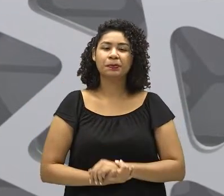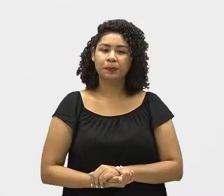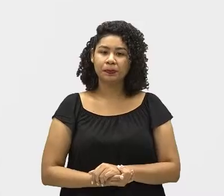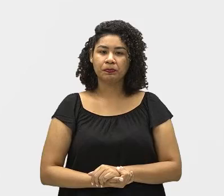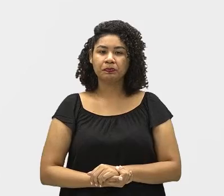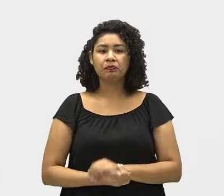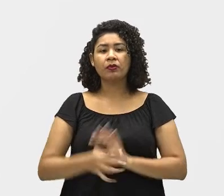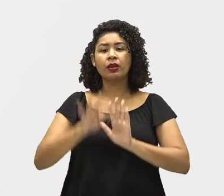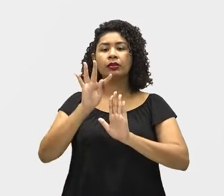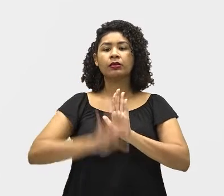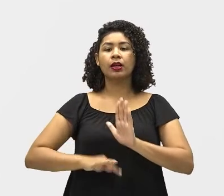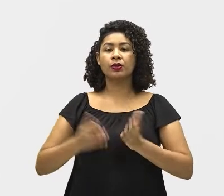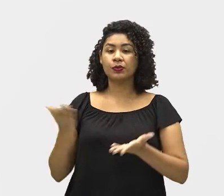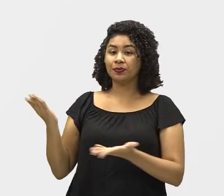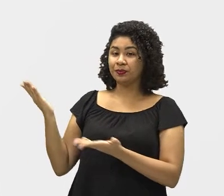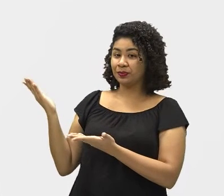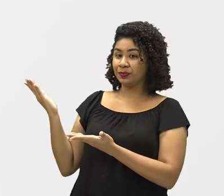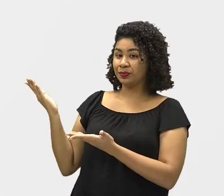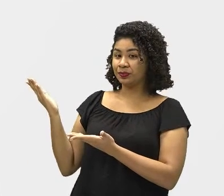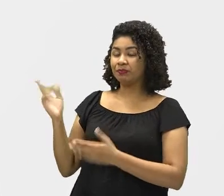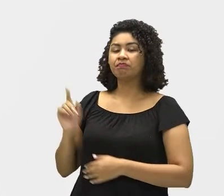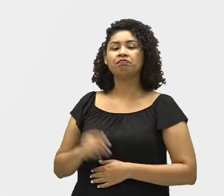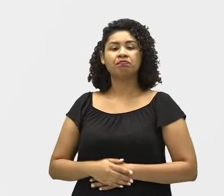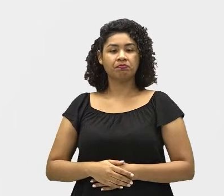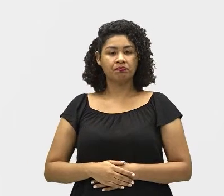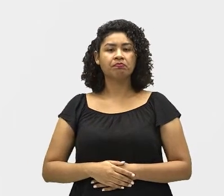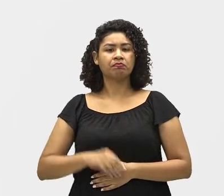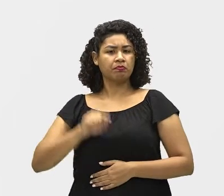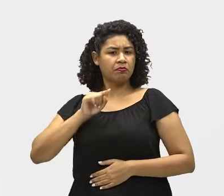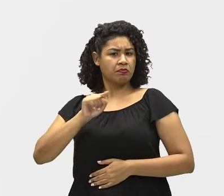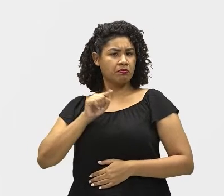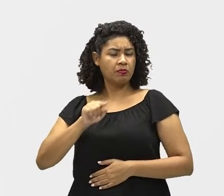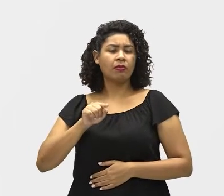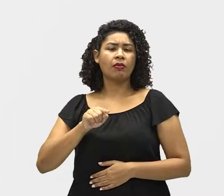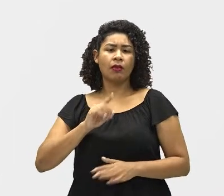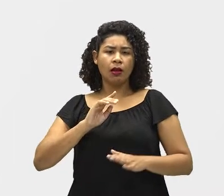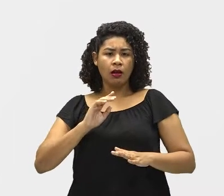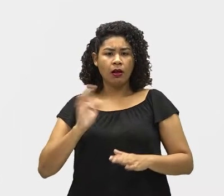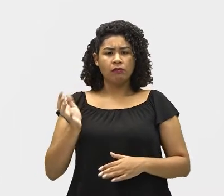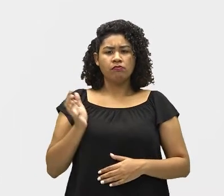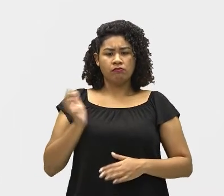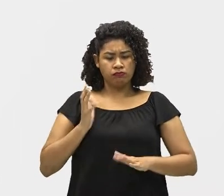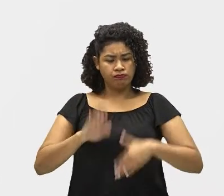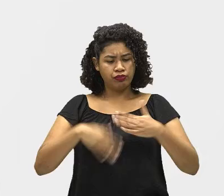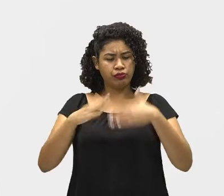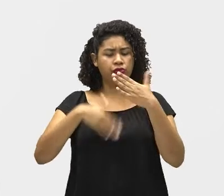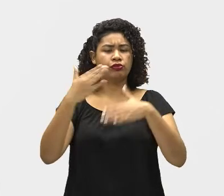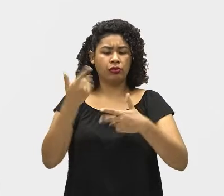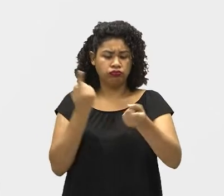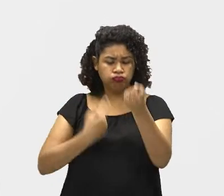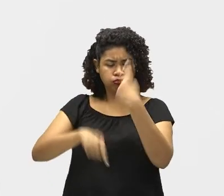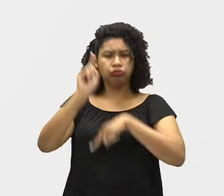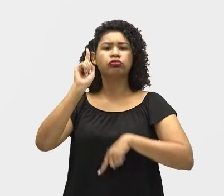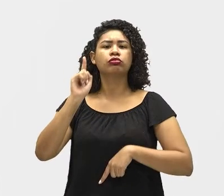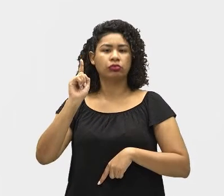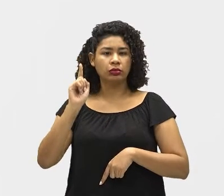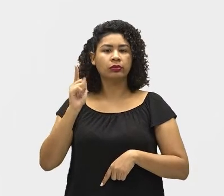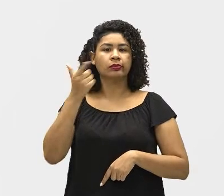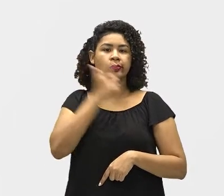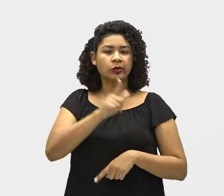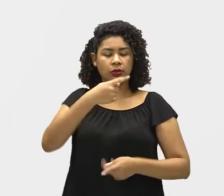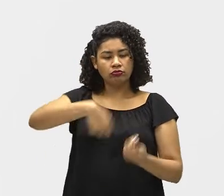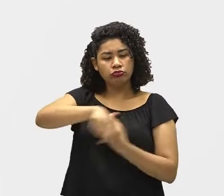nosso texto, elas enriqueceram com o desenvolvimento do comércio no Mediterrâneo, dando origem a